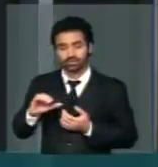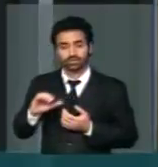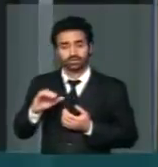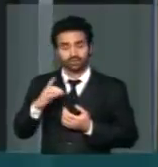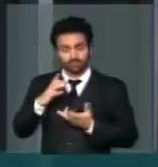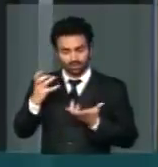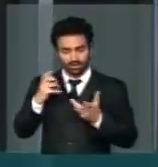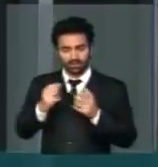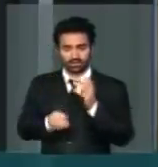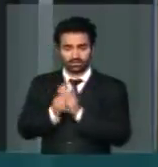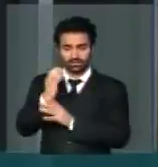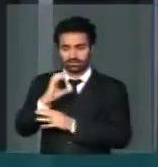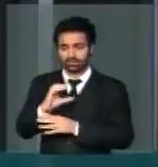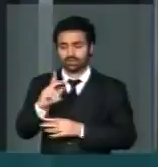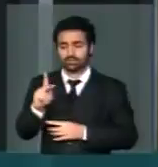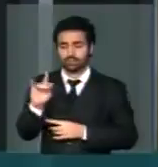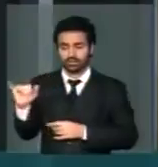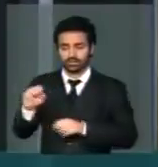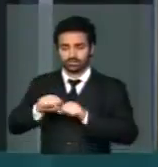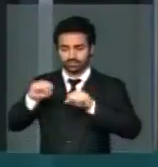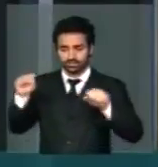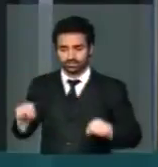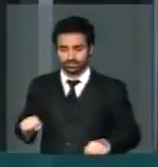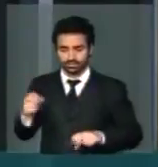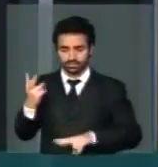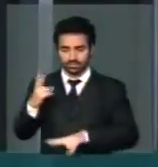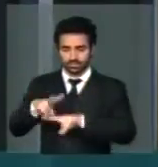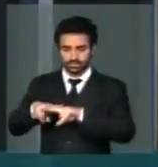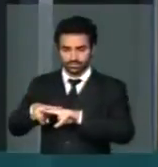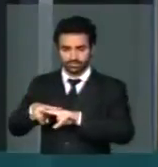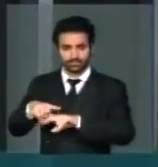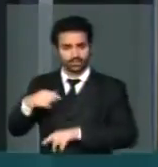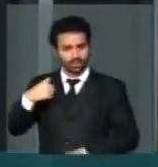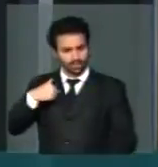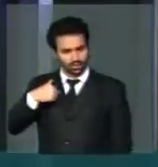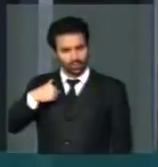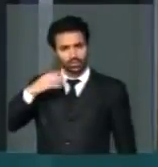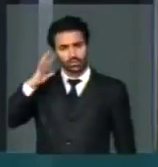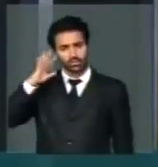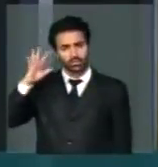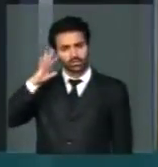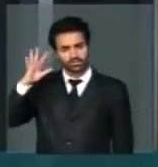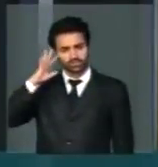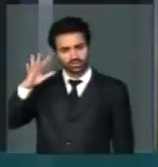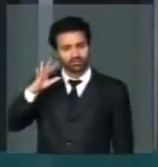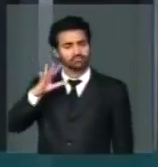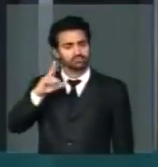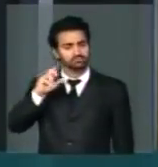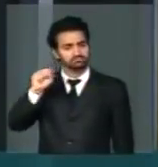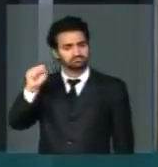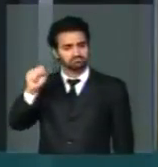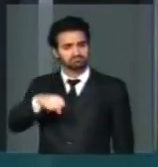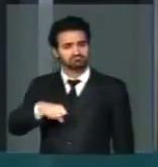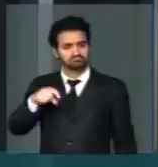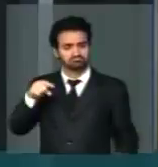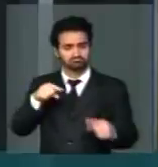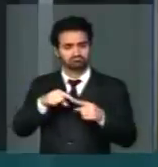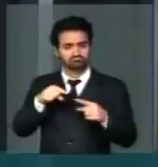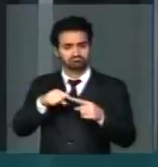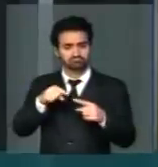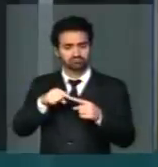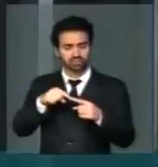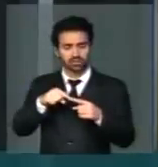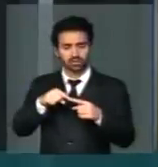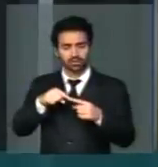carcerário. Eu imaginava, num primeiro momento, que sim, o objetivo de